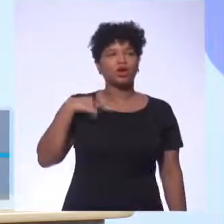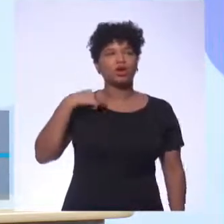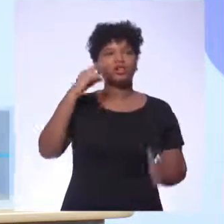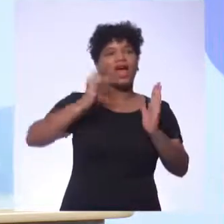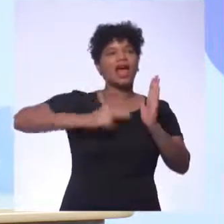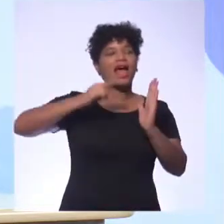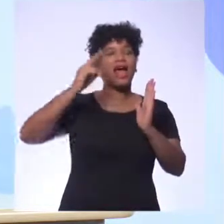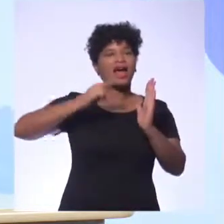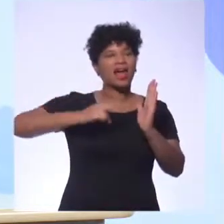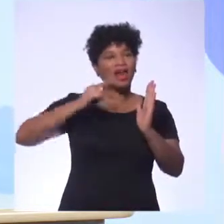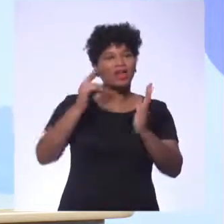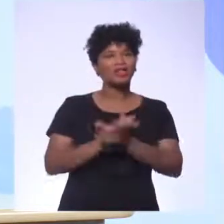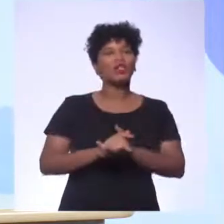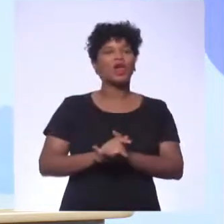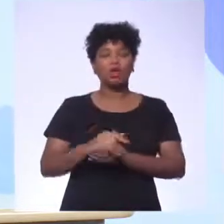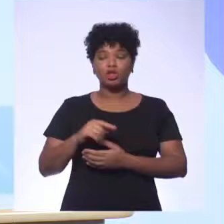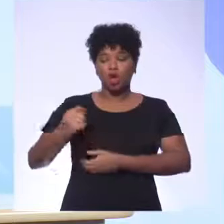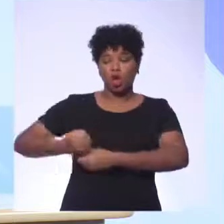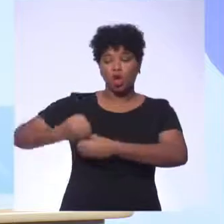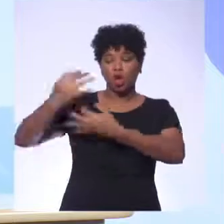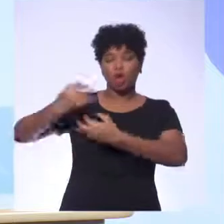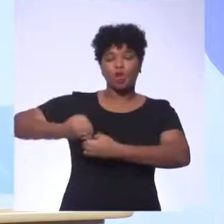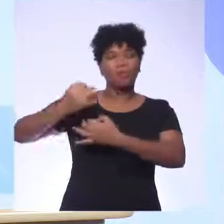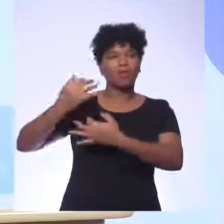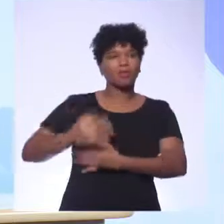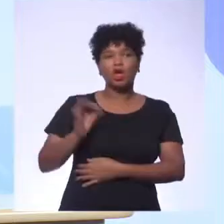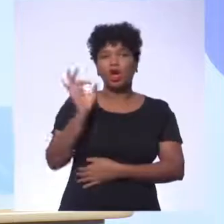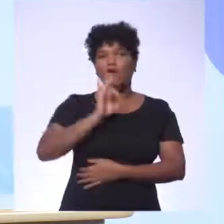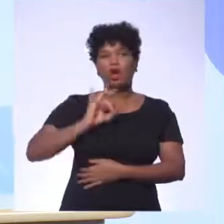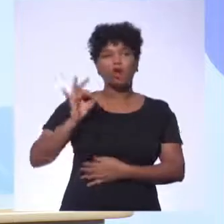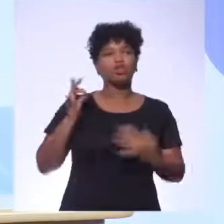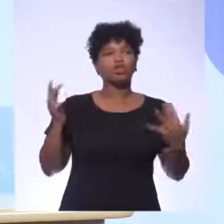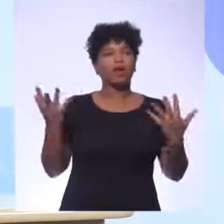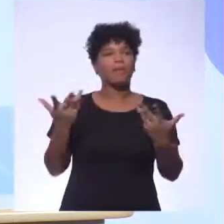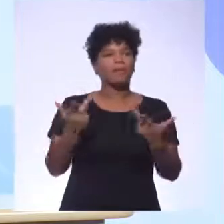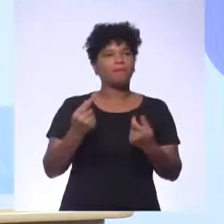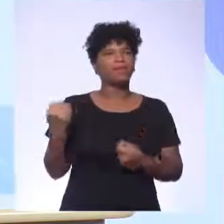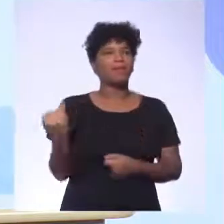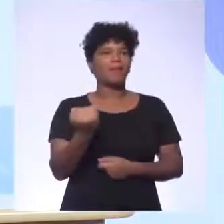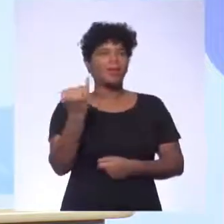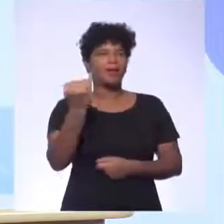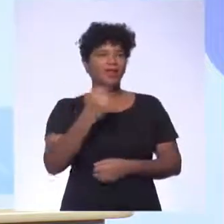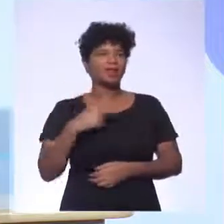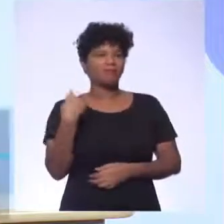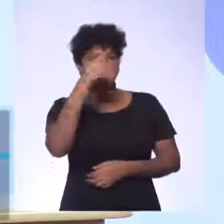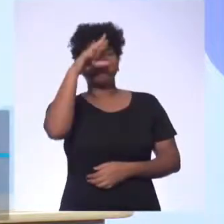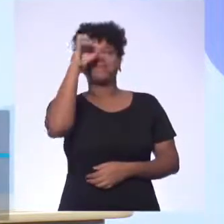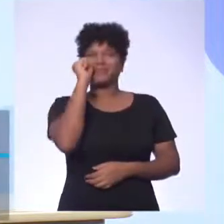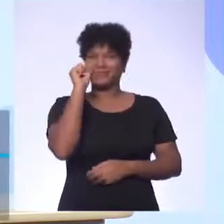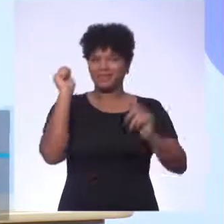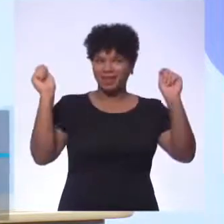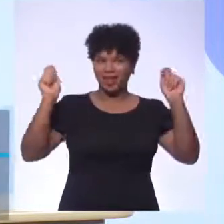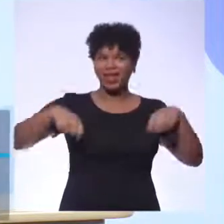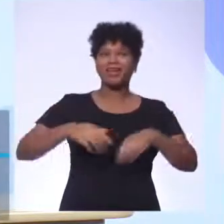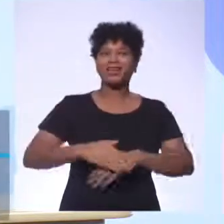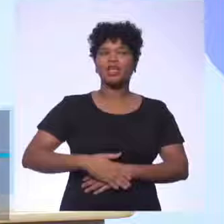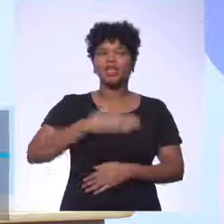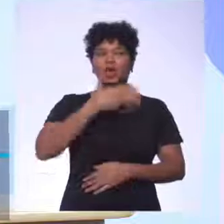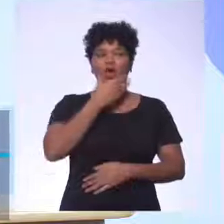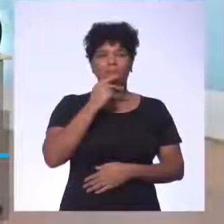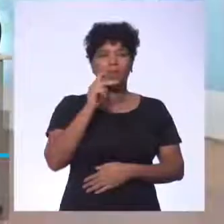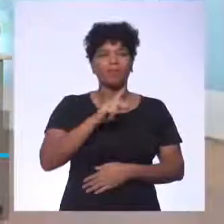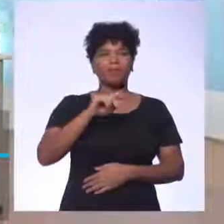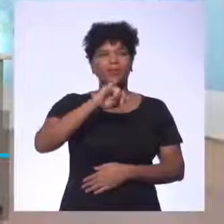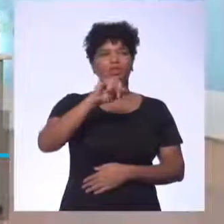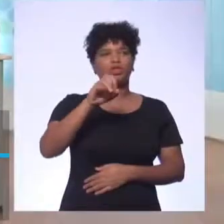as interações de vocês aqui no chat, que são sempre muitíssimo importantes. Vamos aprender juntos aqui com o professor Ed